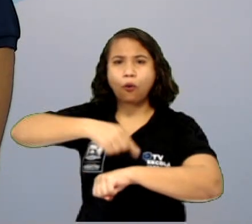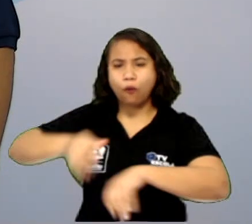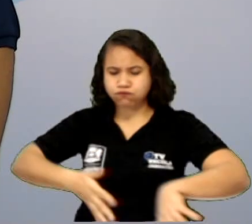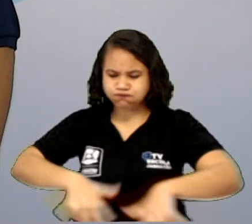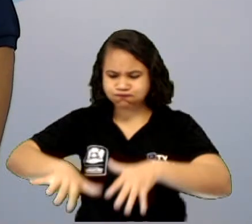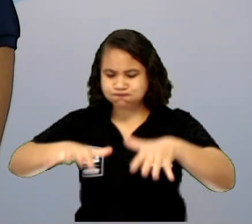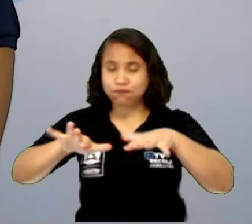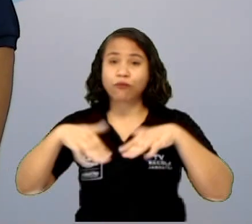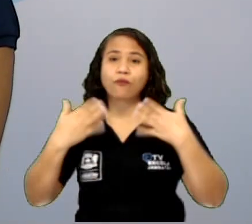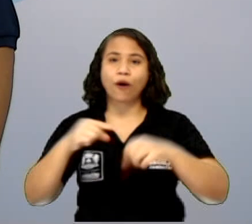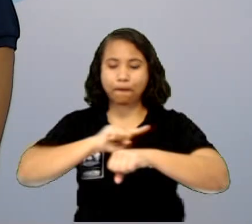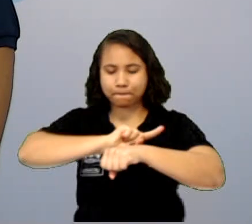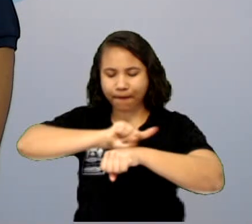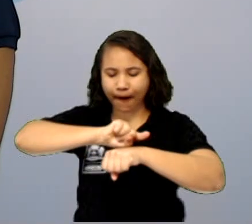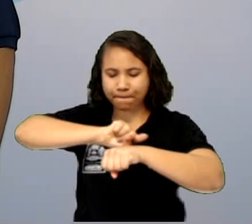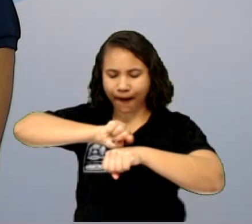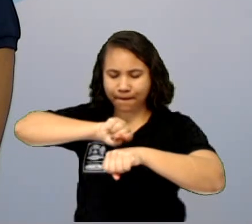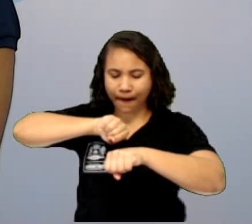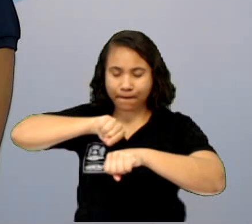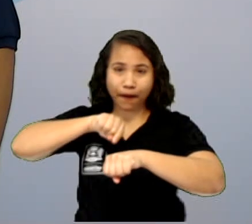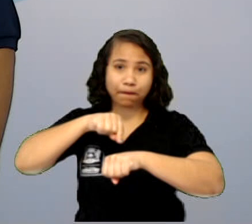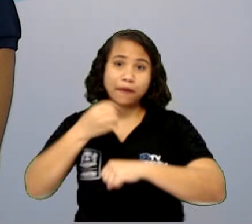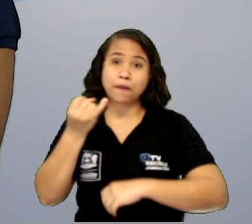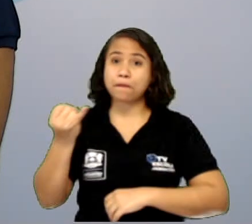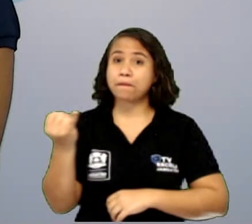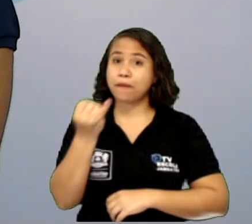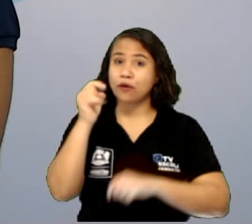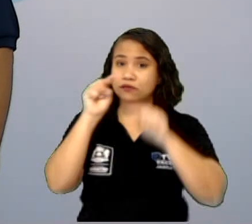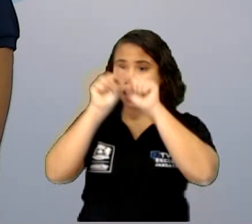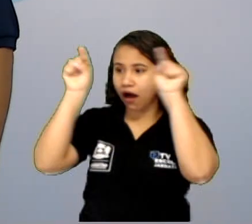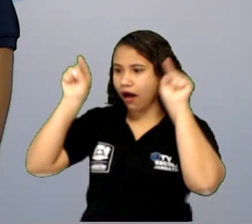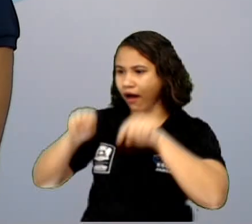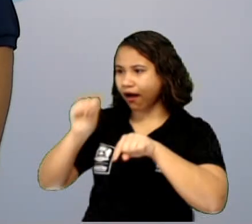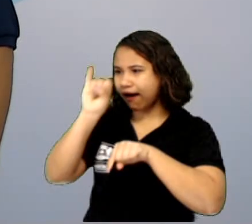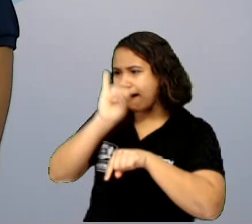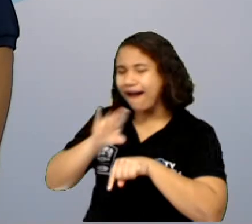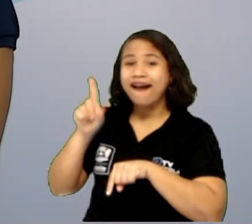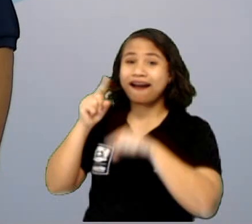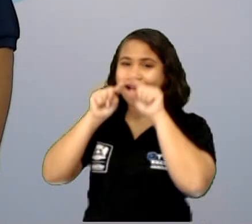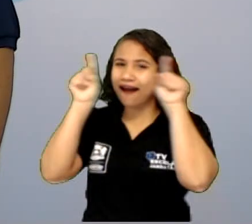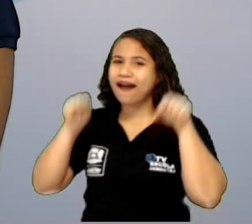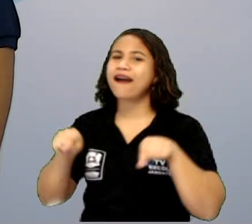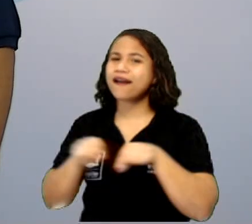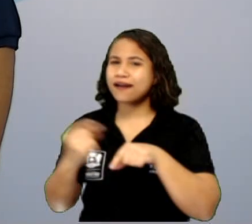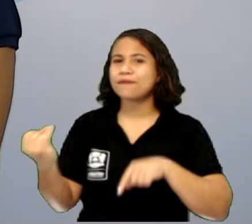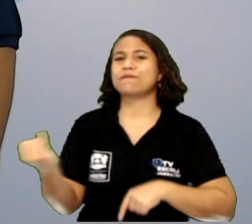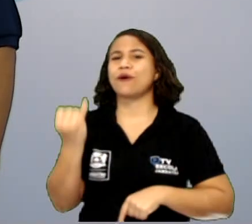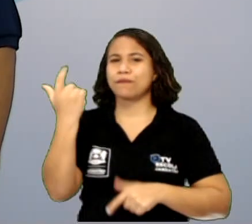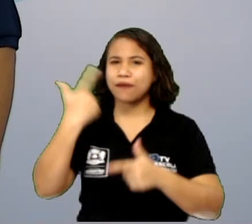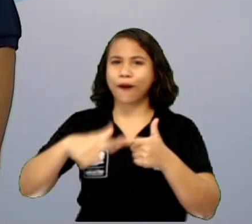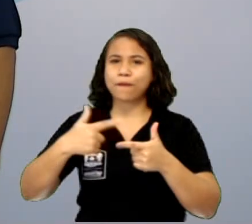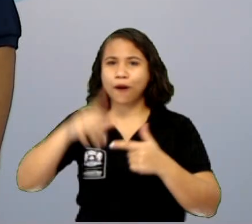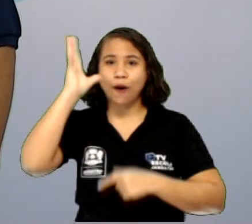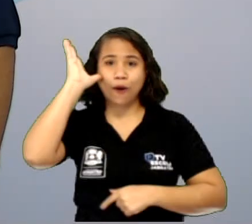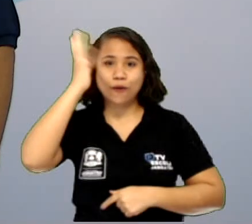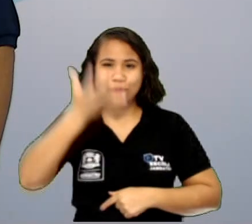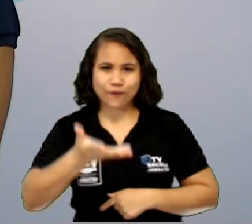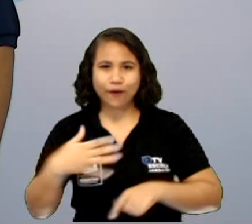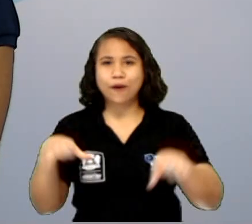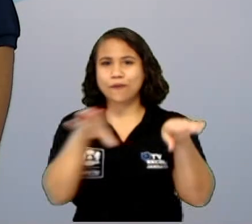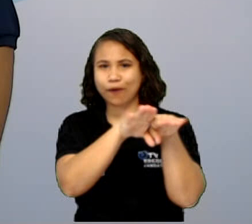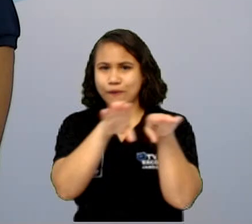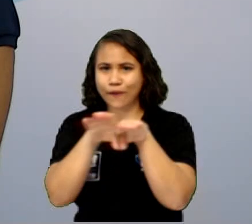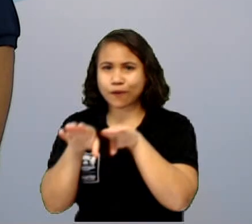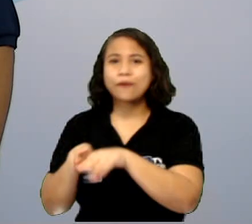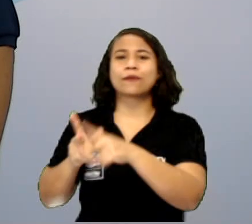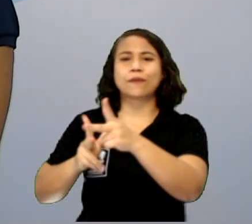encher o tanque então Aquele quadrinho que é importante né para poder resolver esse tipo de problema com proporção